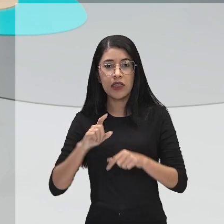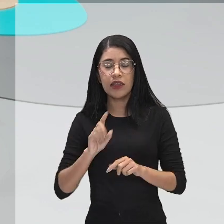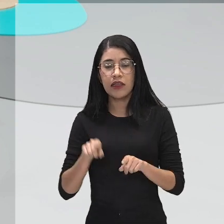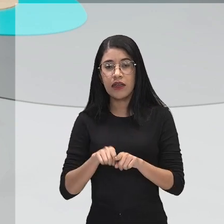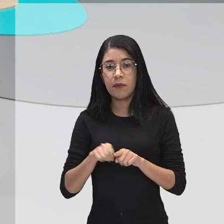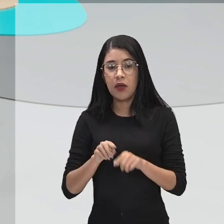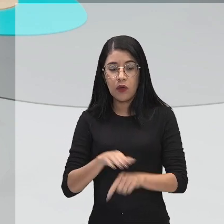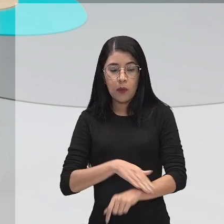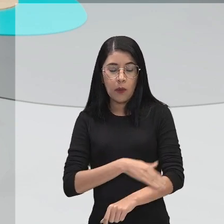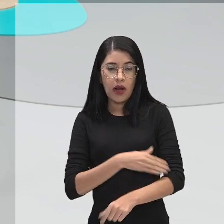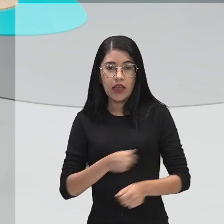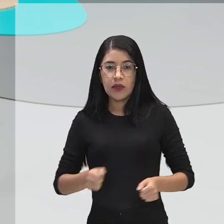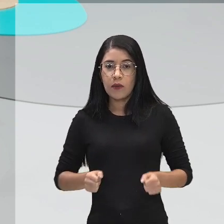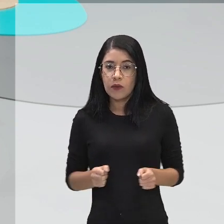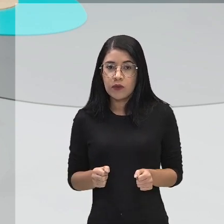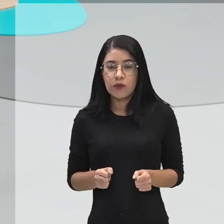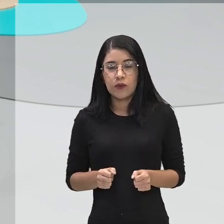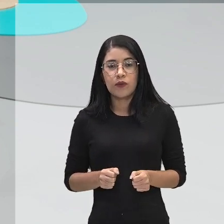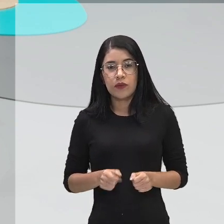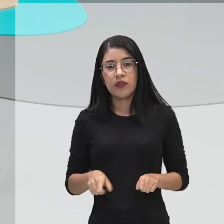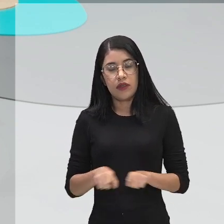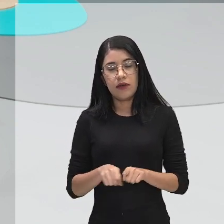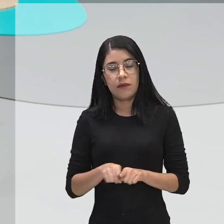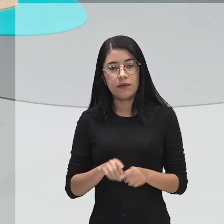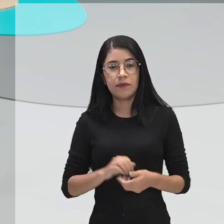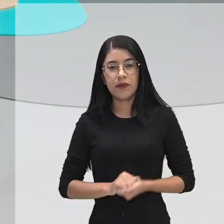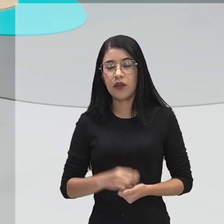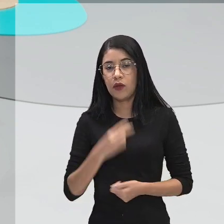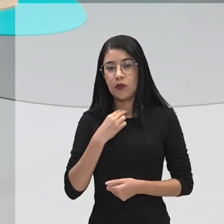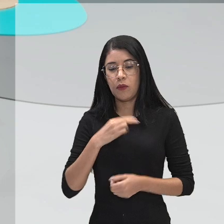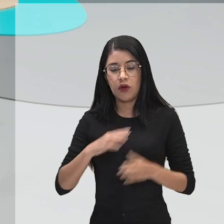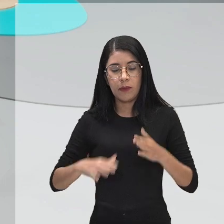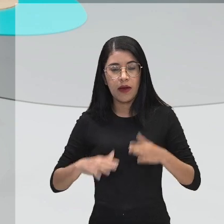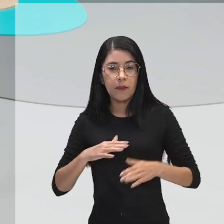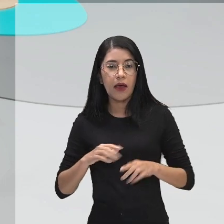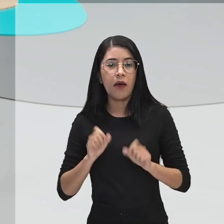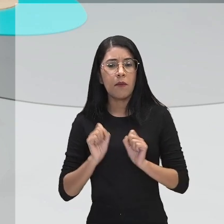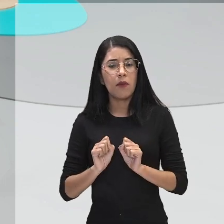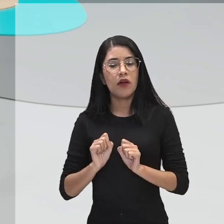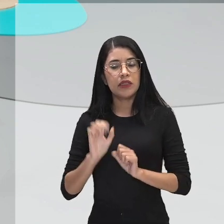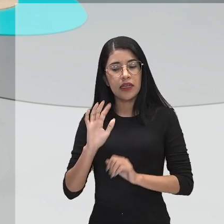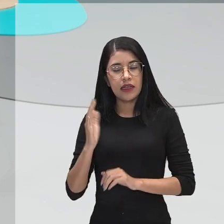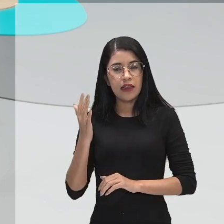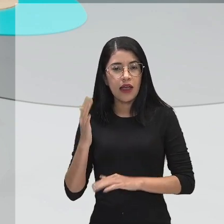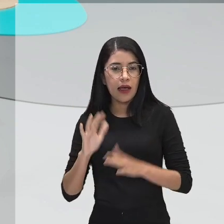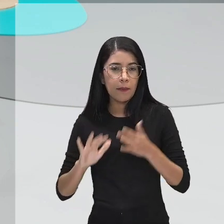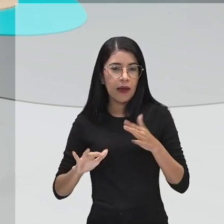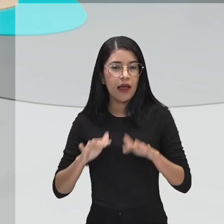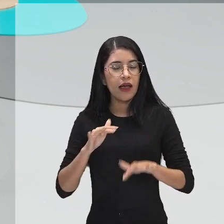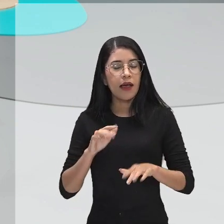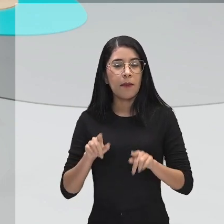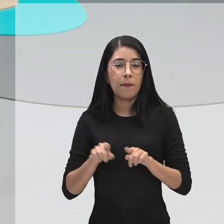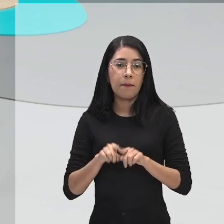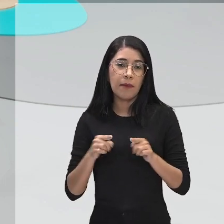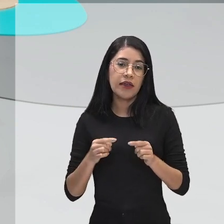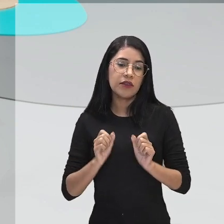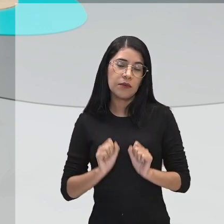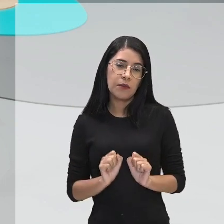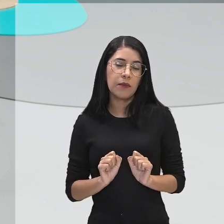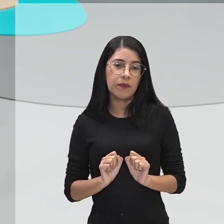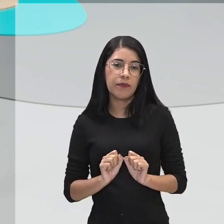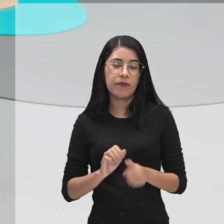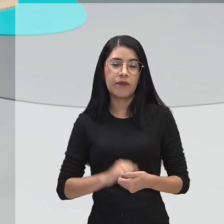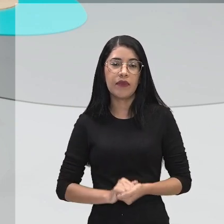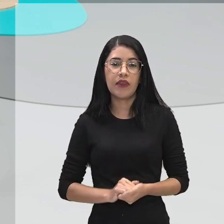geralmente, ele fica muito próximo do corpo. O movimento pode ser leve com as mãos, mas ele fica parado, e esse